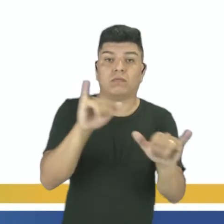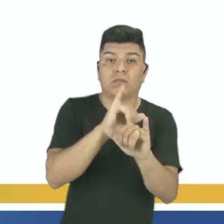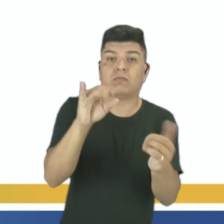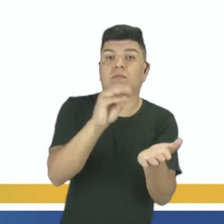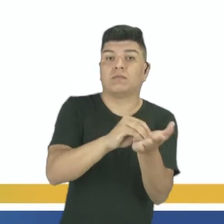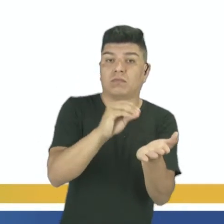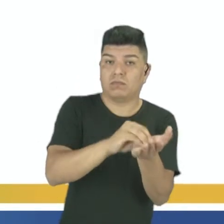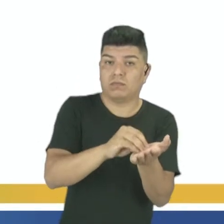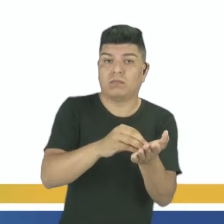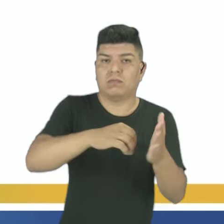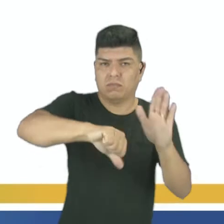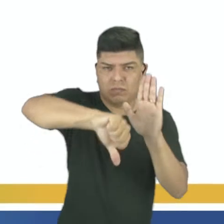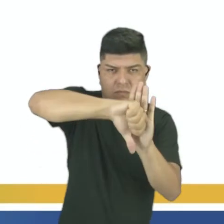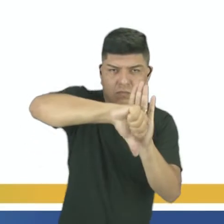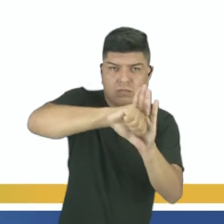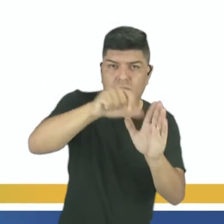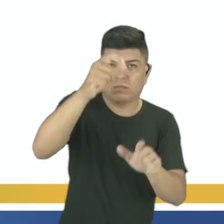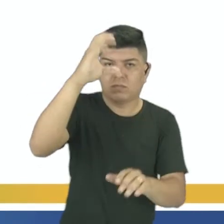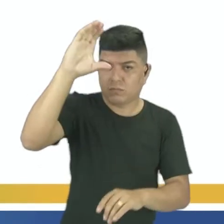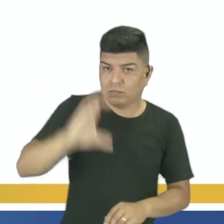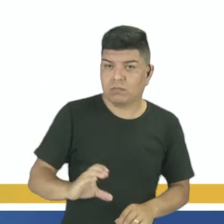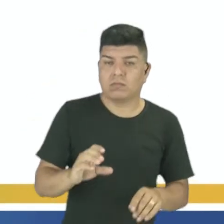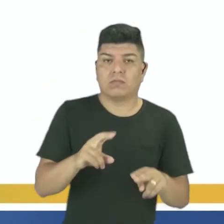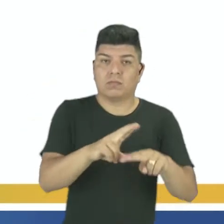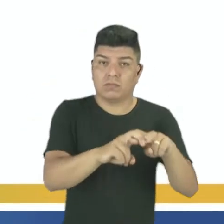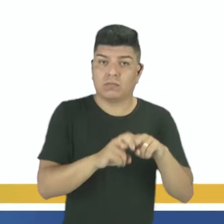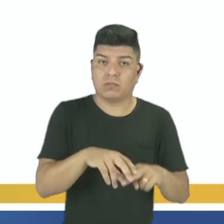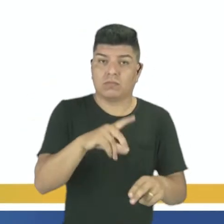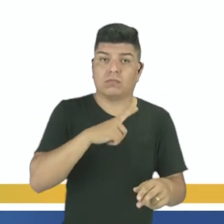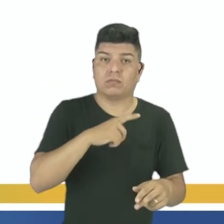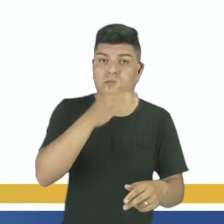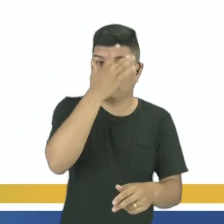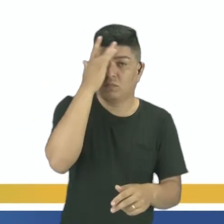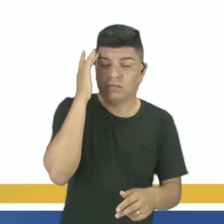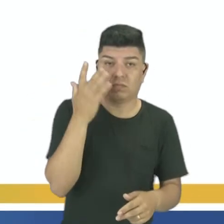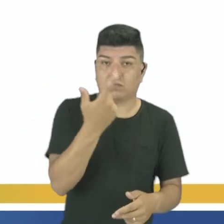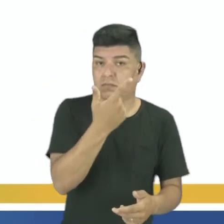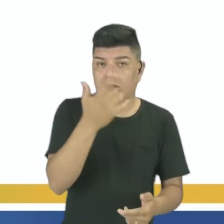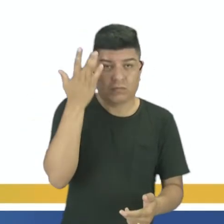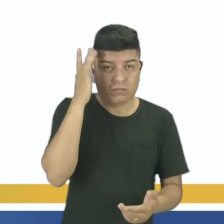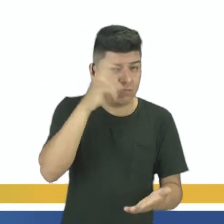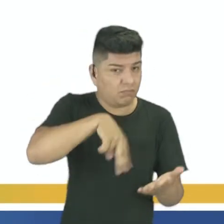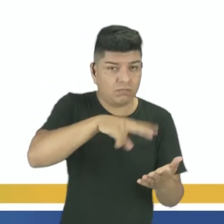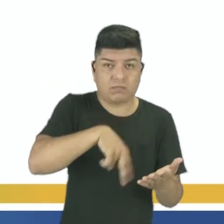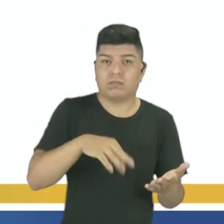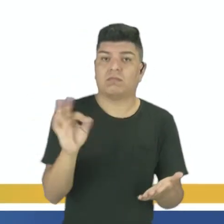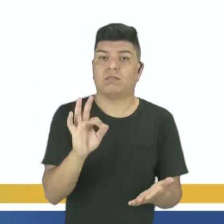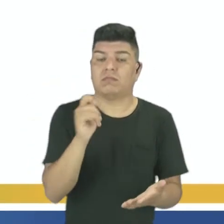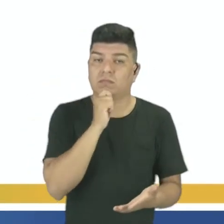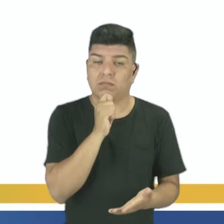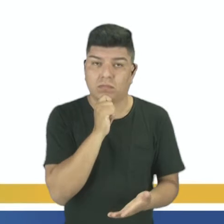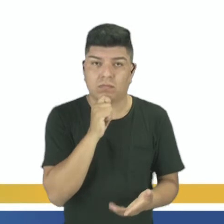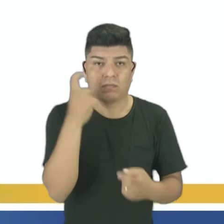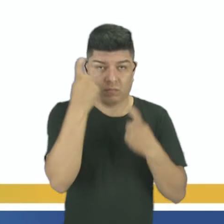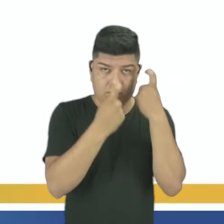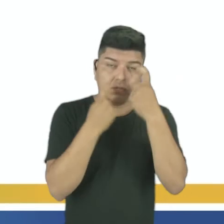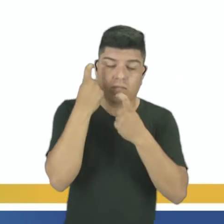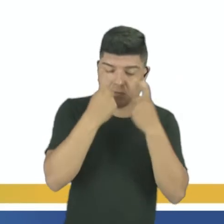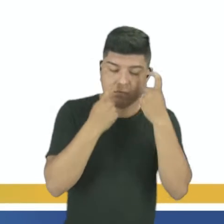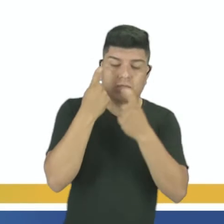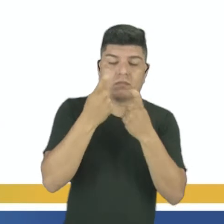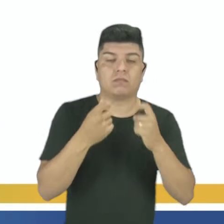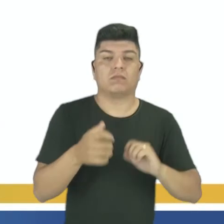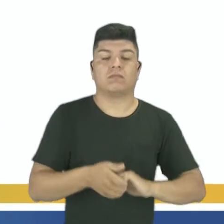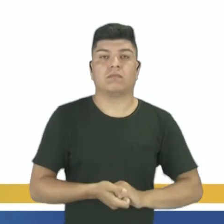incompleta? Criminalizar um cidadão, sendo que temos muitas pessoas sem alfabetização midiática, é algo muito preocupante,